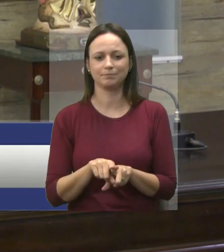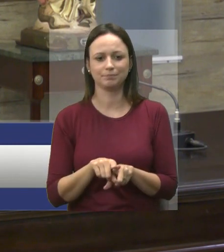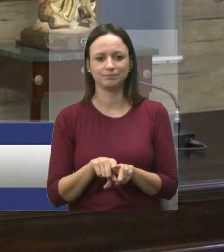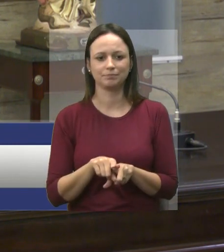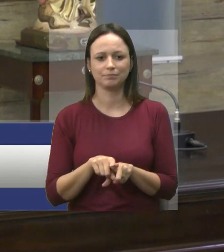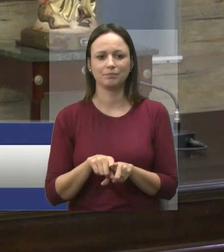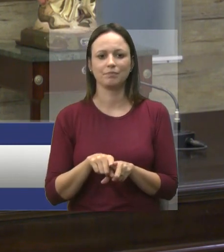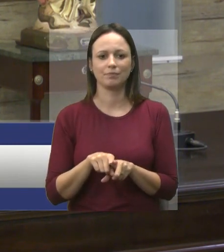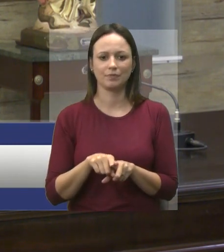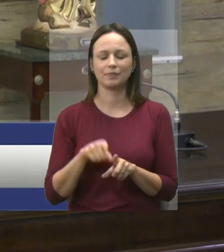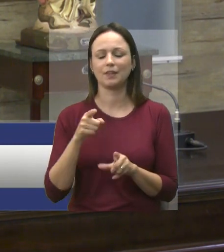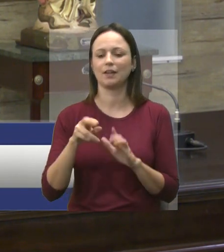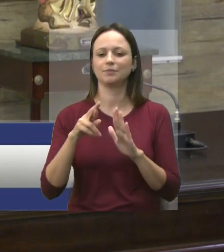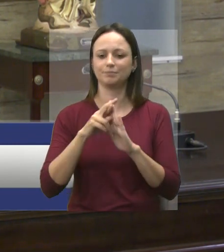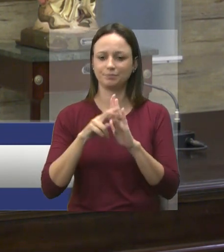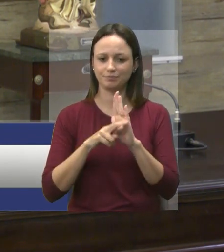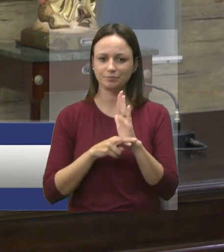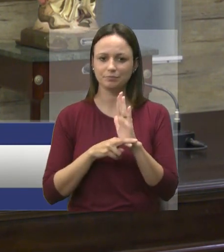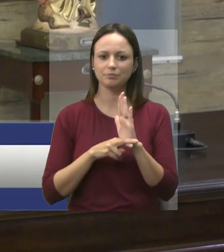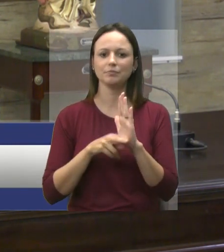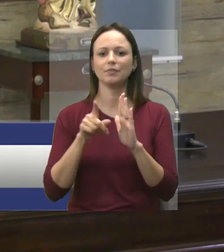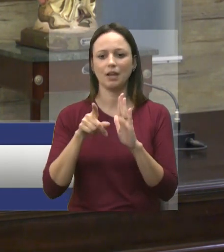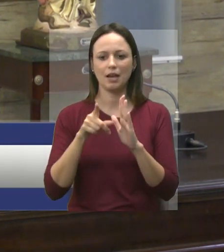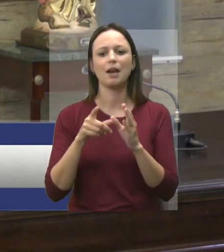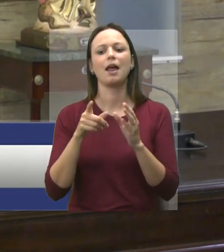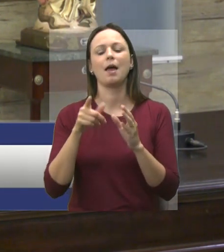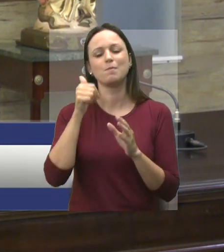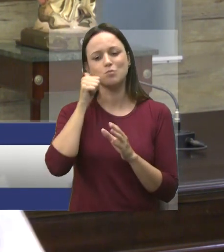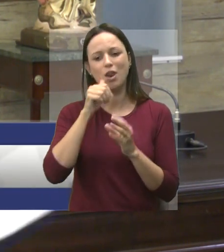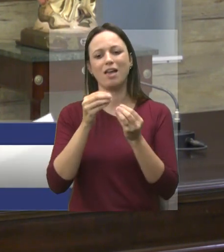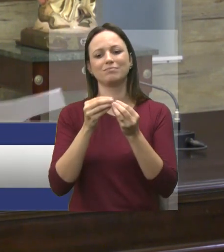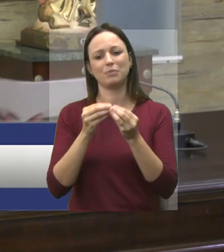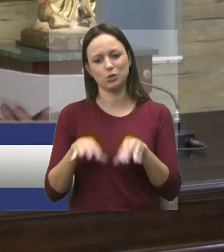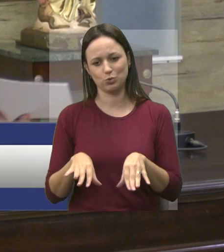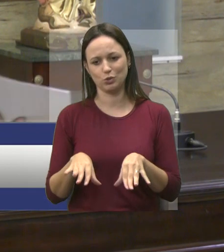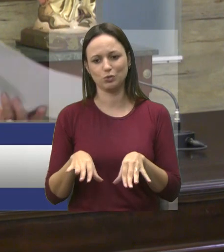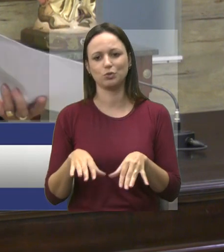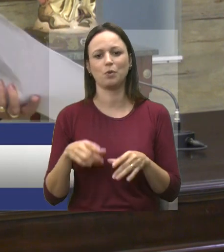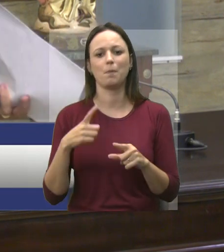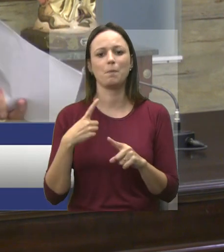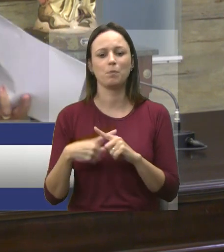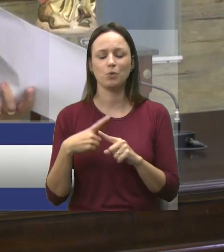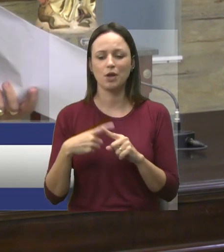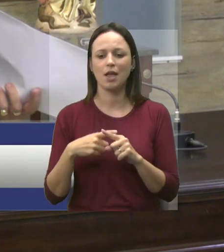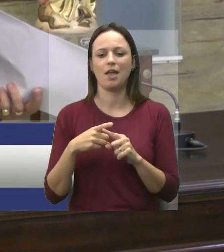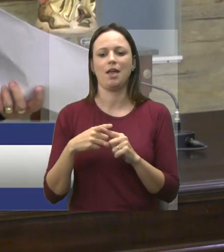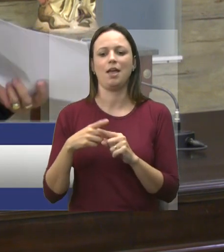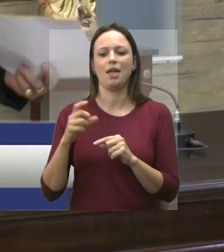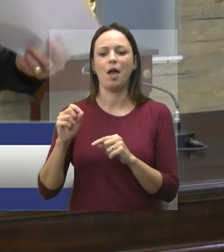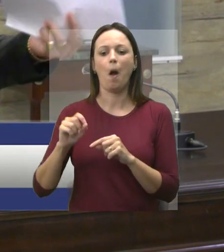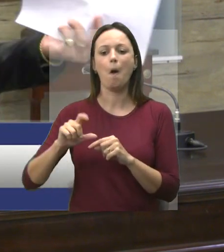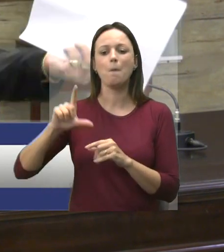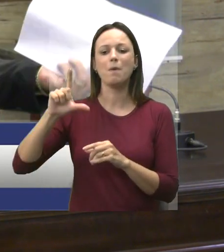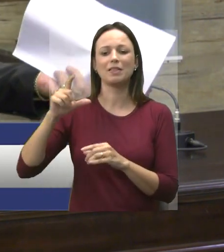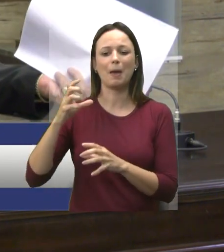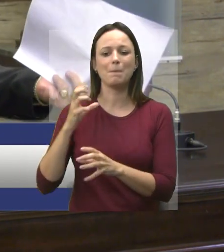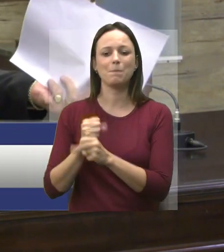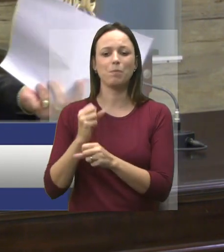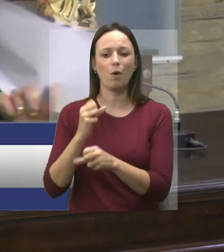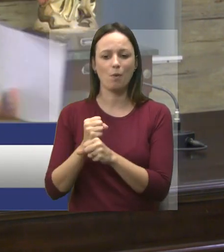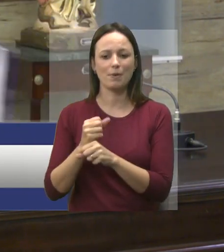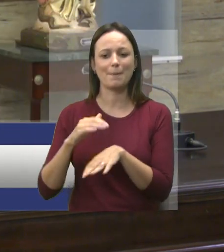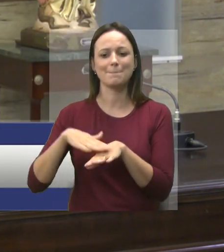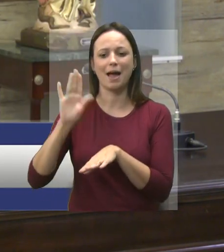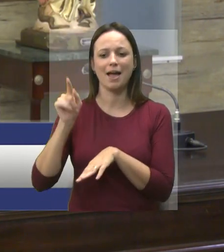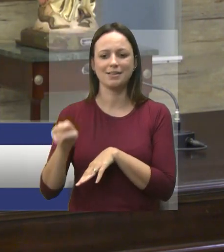nessa regra, elas foram prejudicadas porque o aumento de pontos para ela vai ser maior do que para os